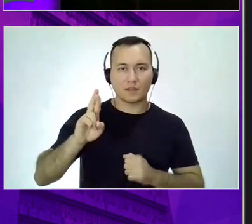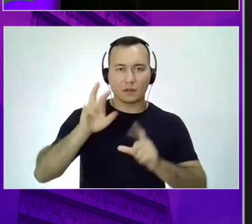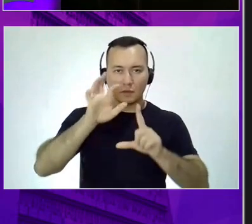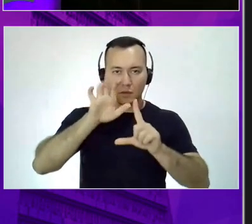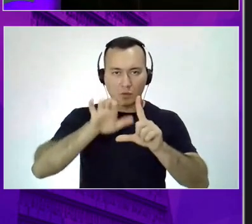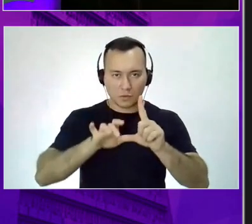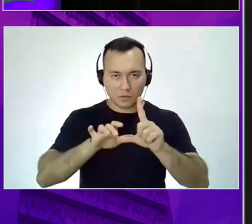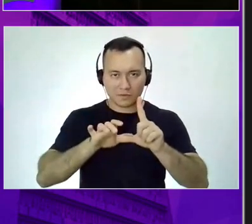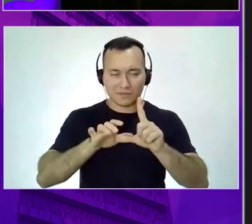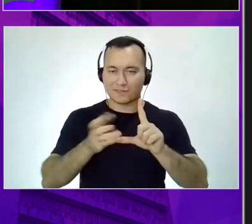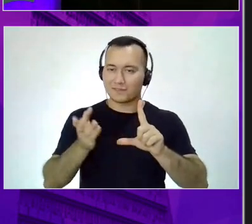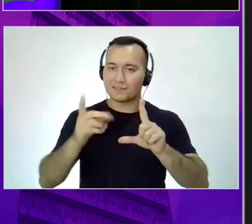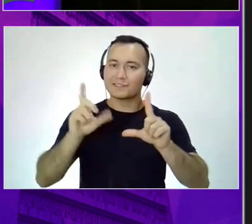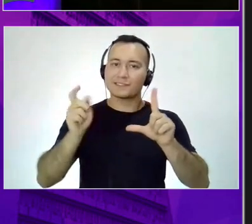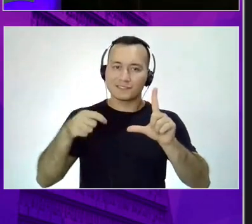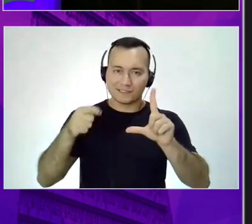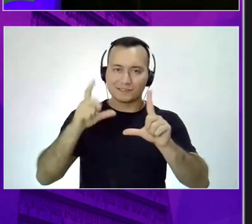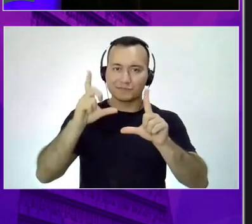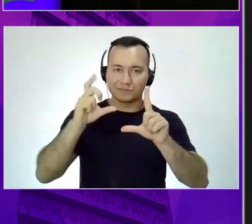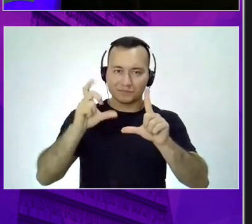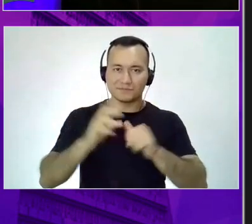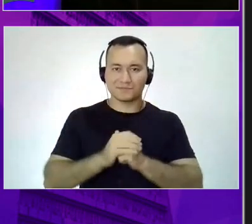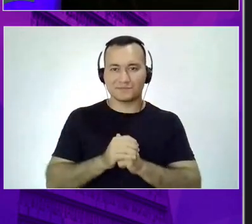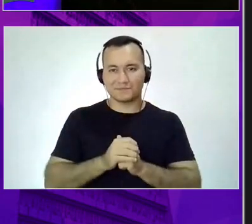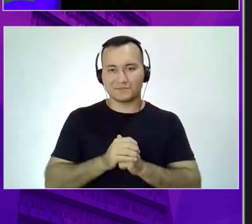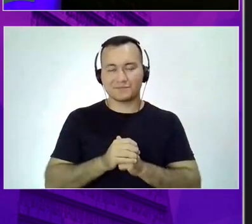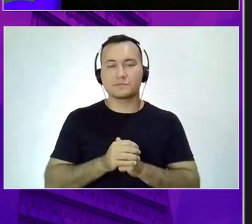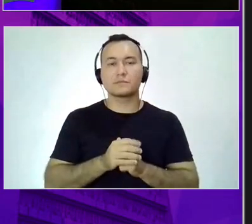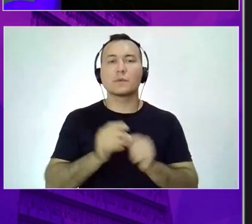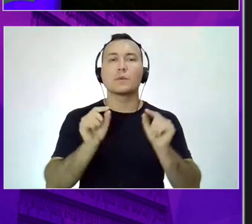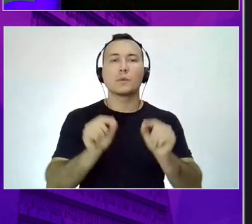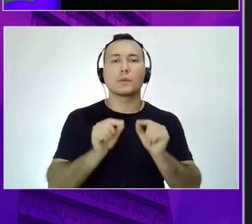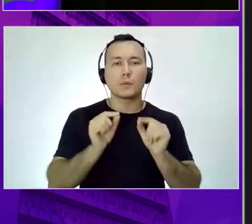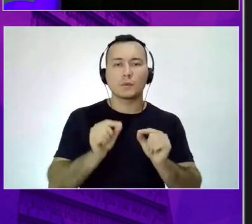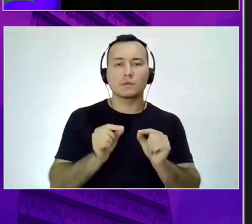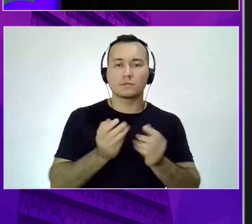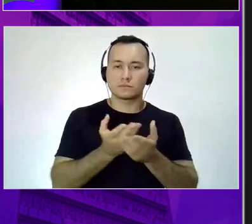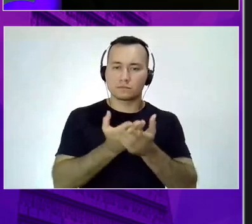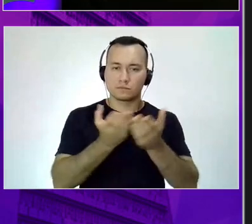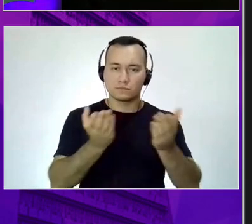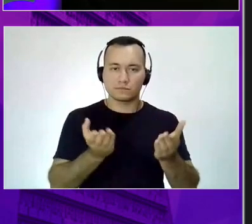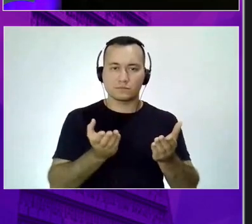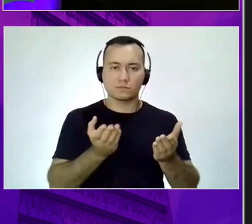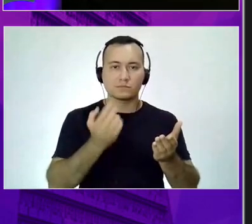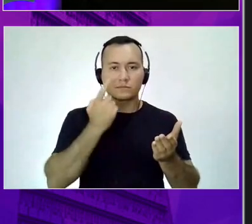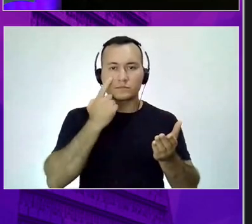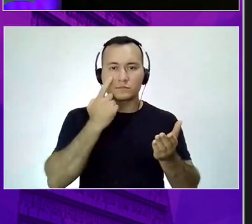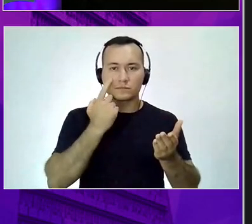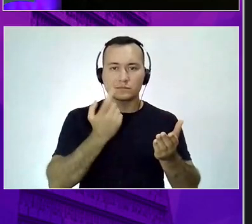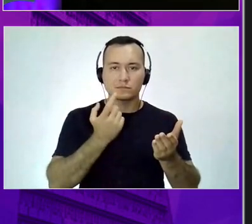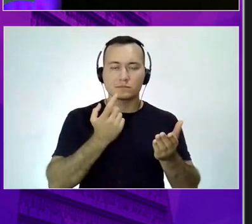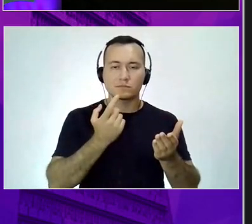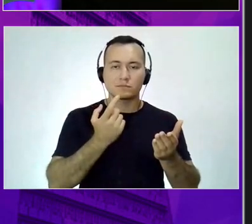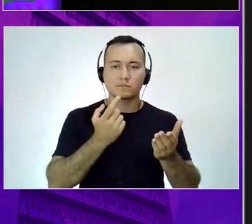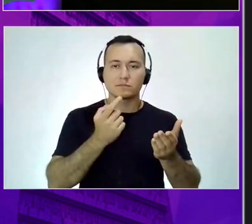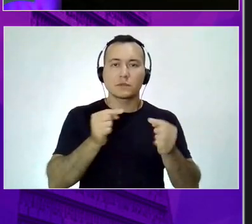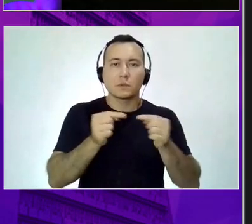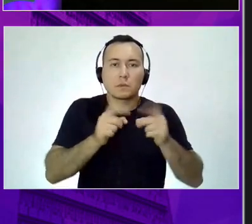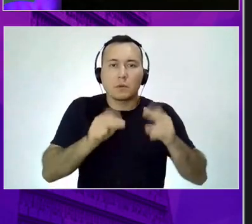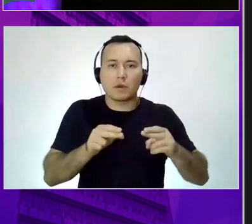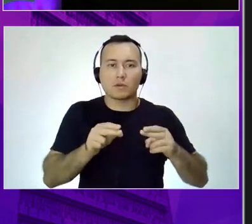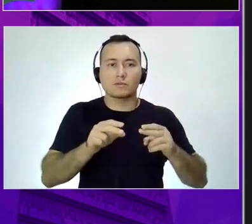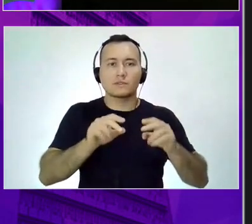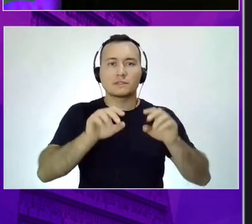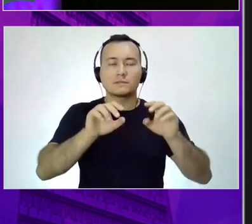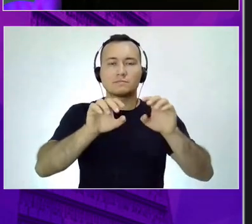transforma todos esses requisitos em algo palpável e computacional. Tá? Obviamente,